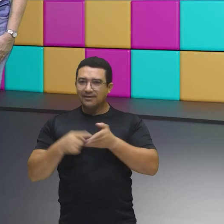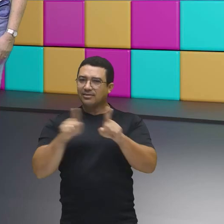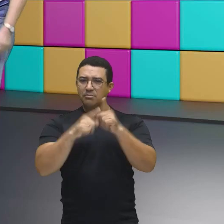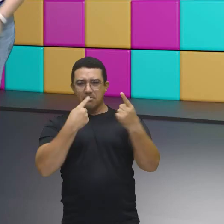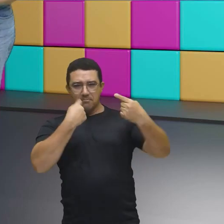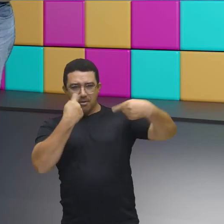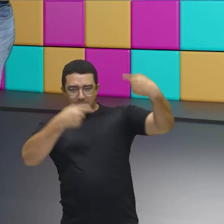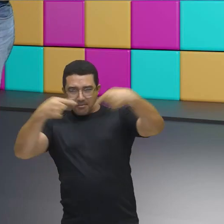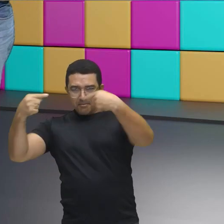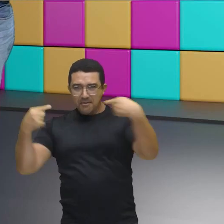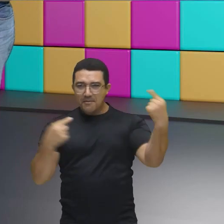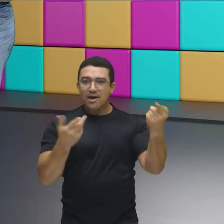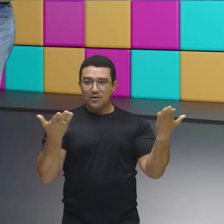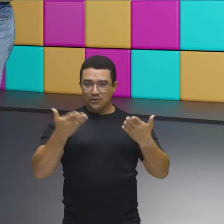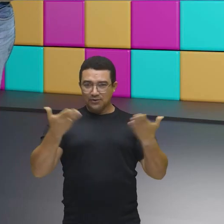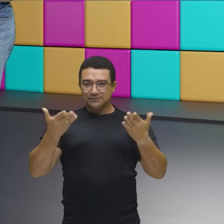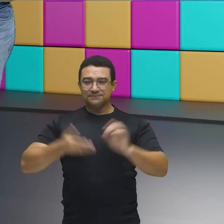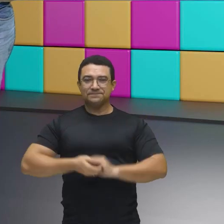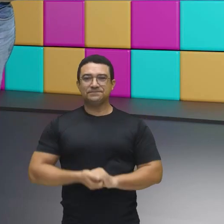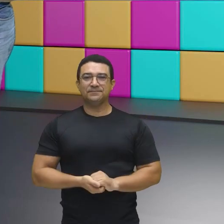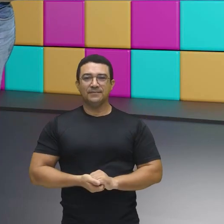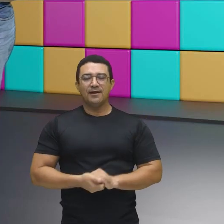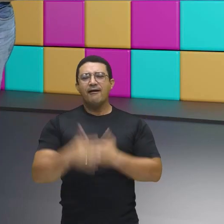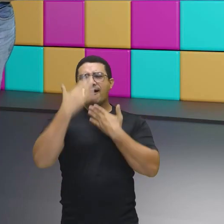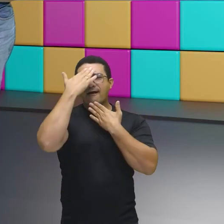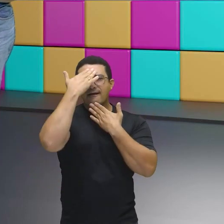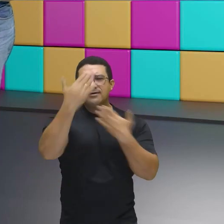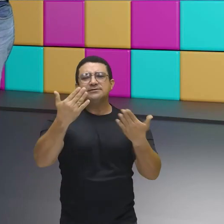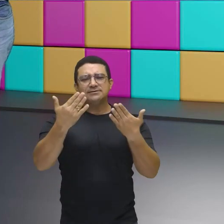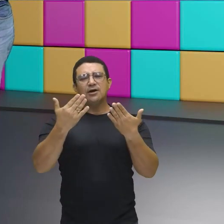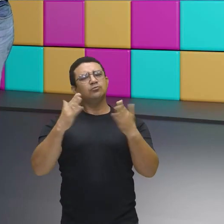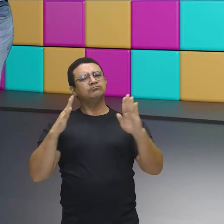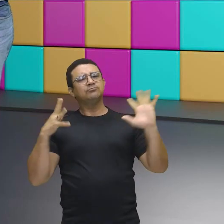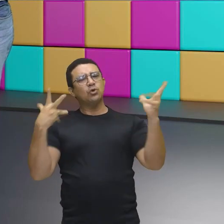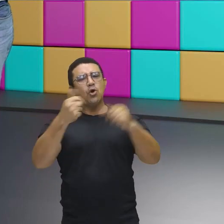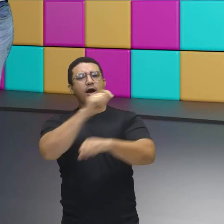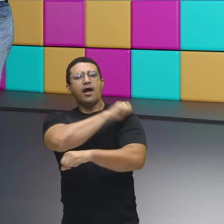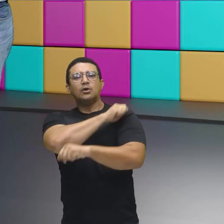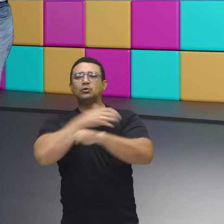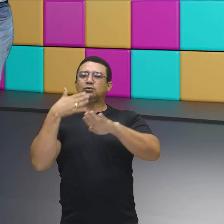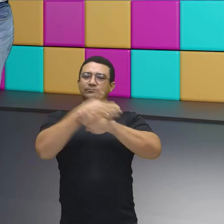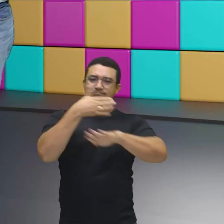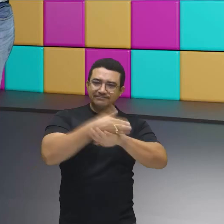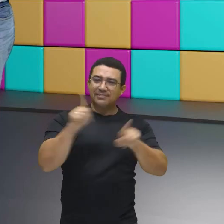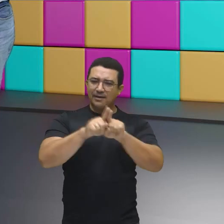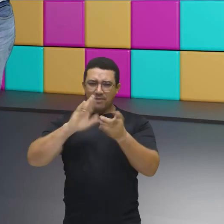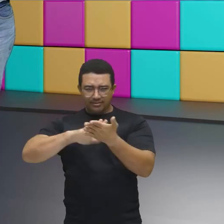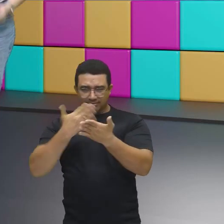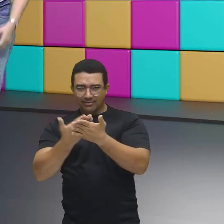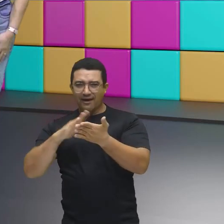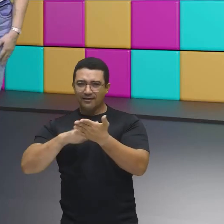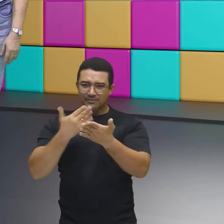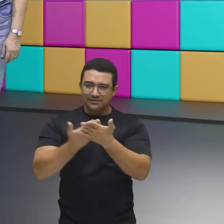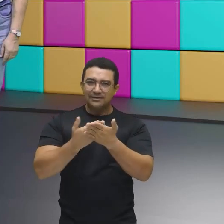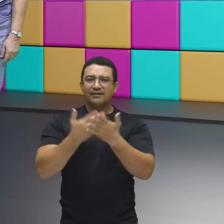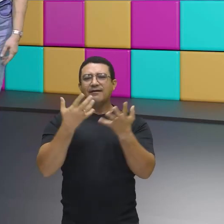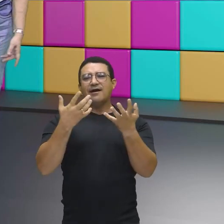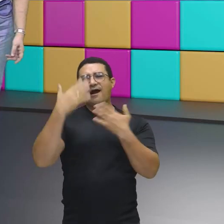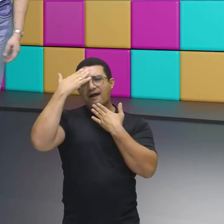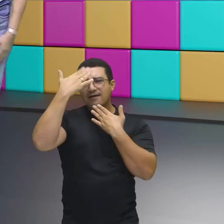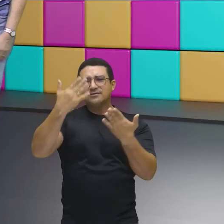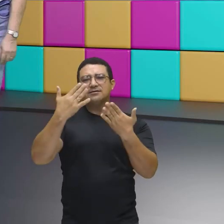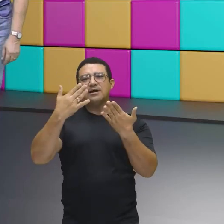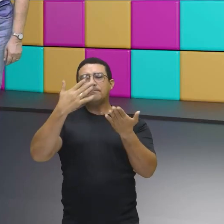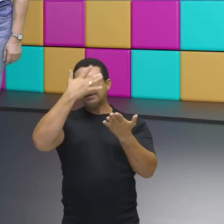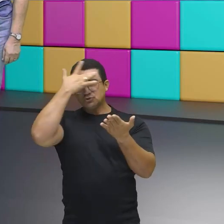legal. Certo, alunos, gratidão pela participação, gratidão aos intérpretes, gratidão pela nossa